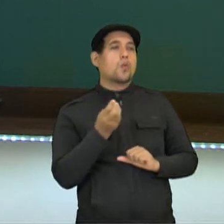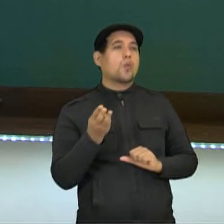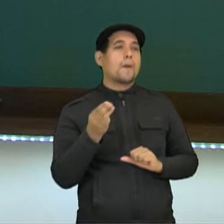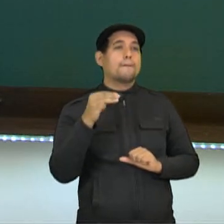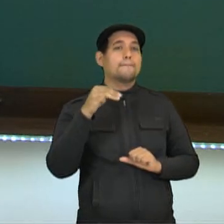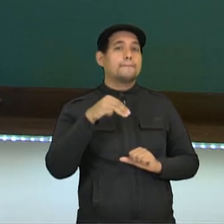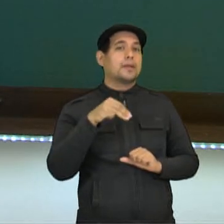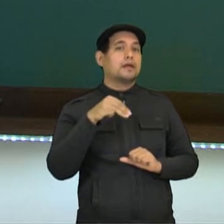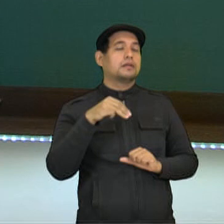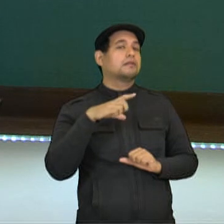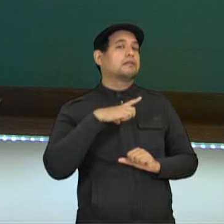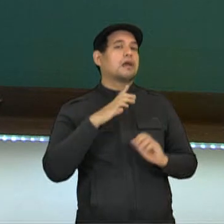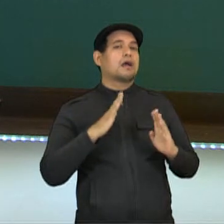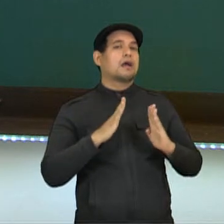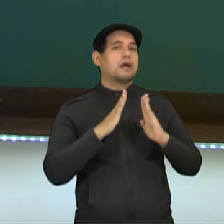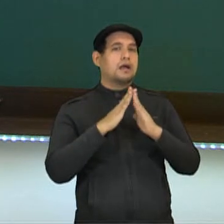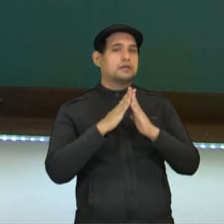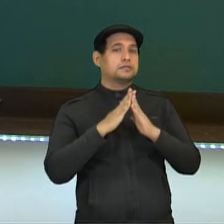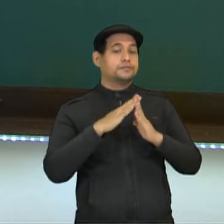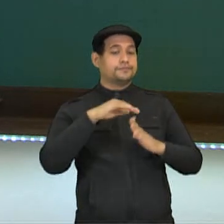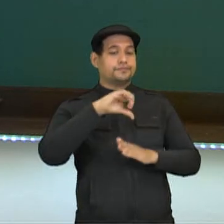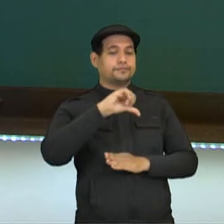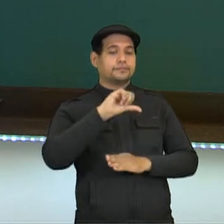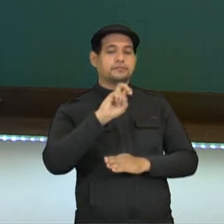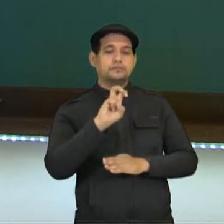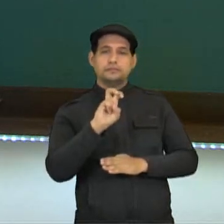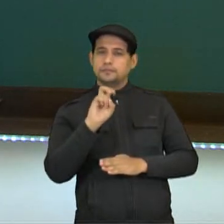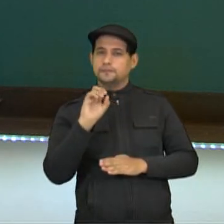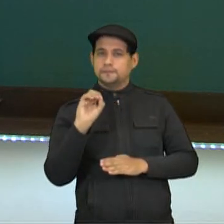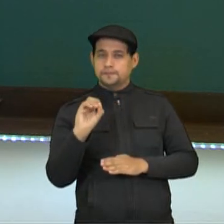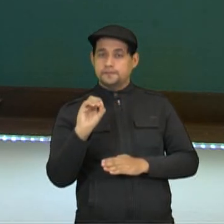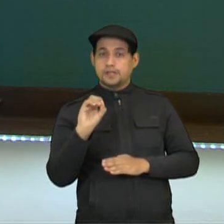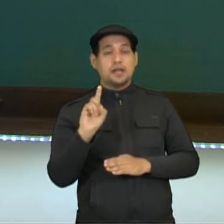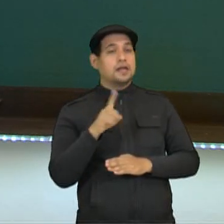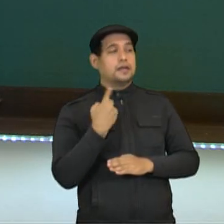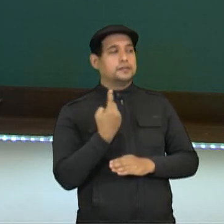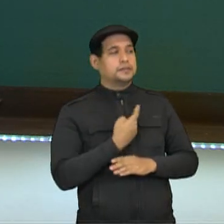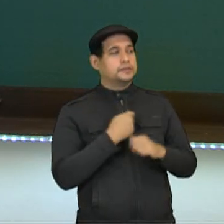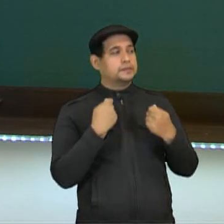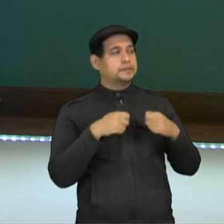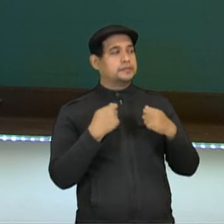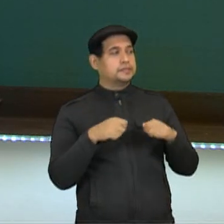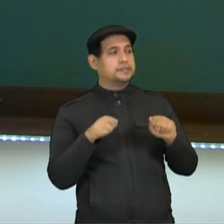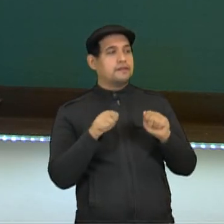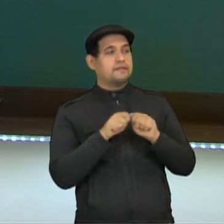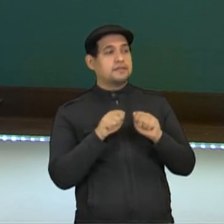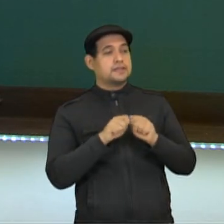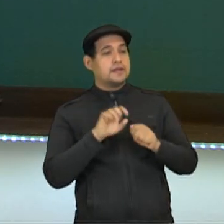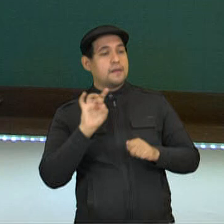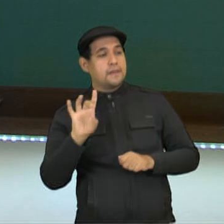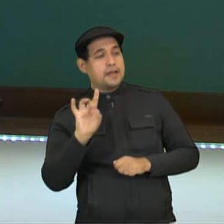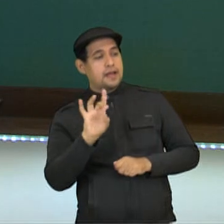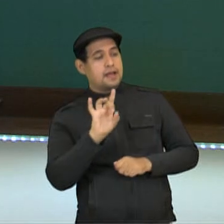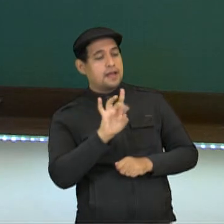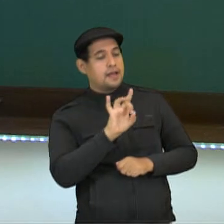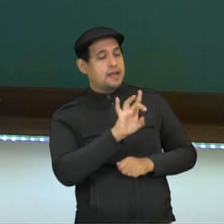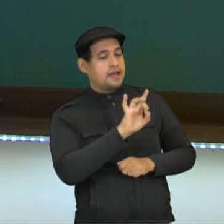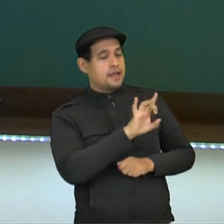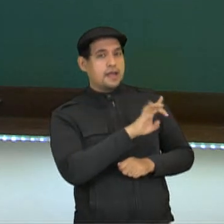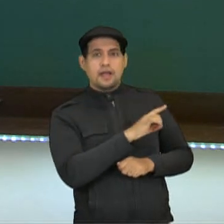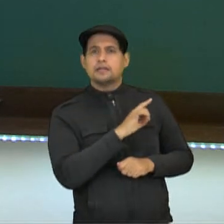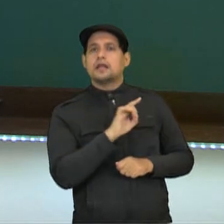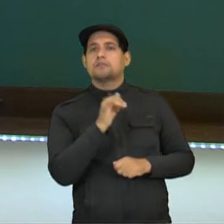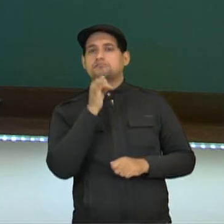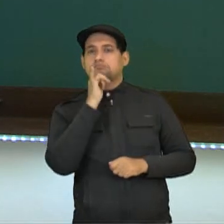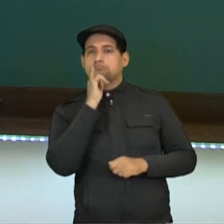tem essa casa aqui de 950, nós vamos ter que fazer para cada um